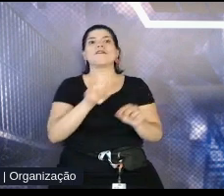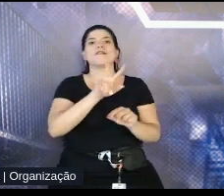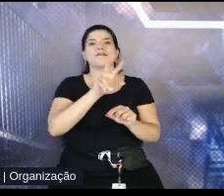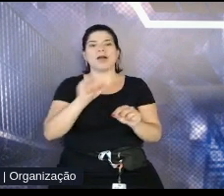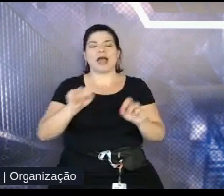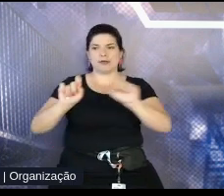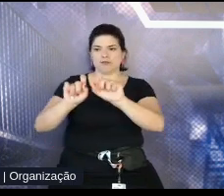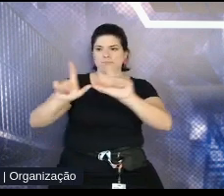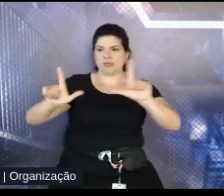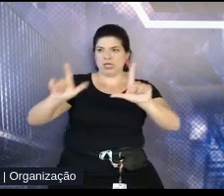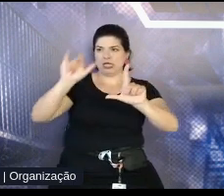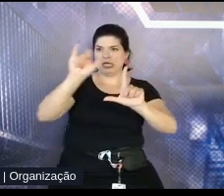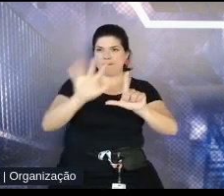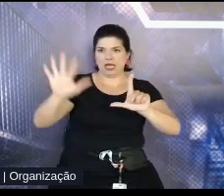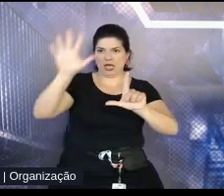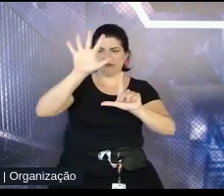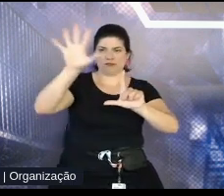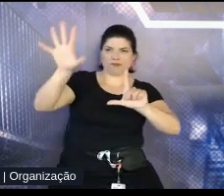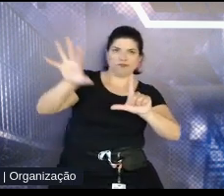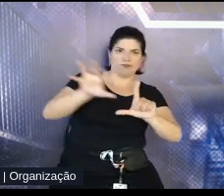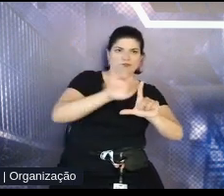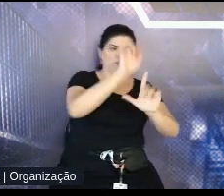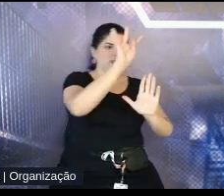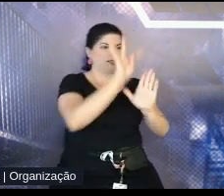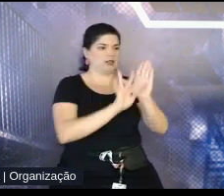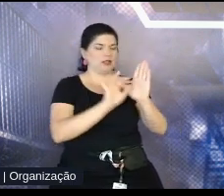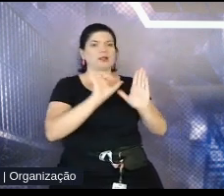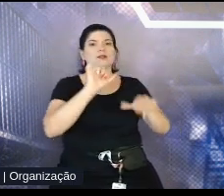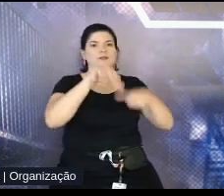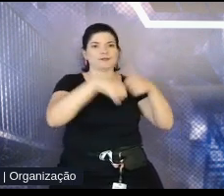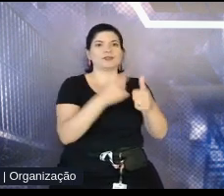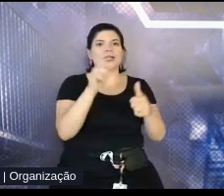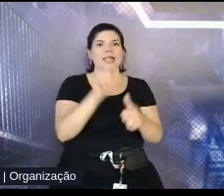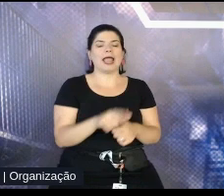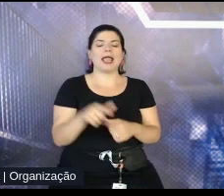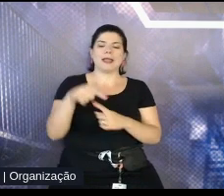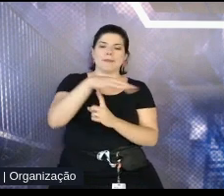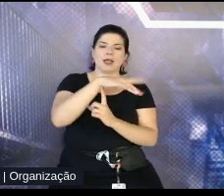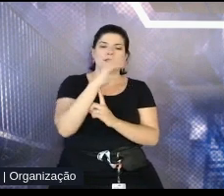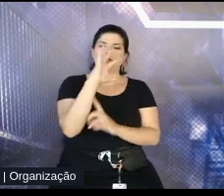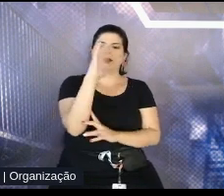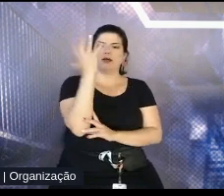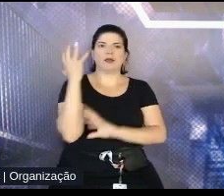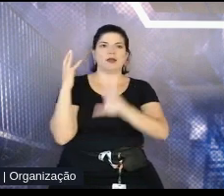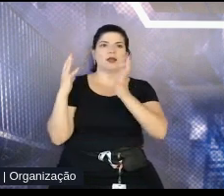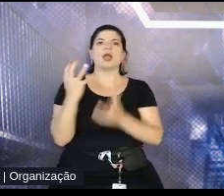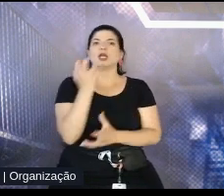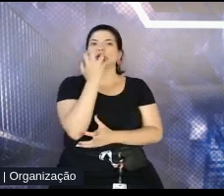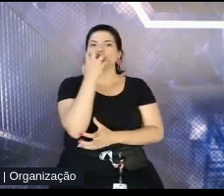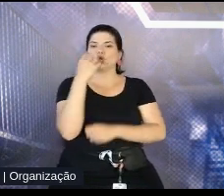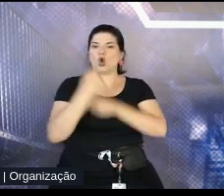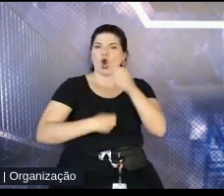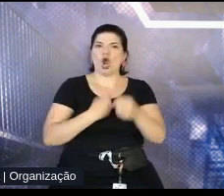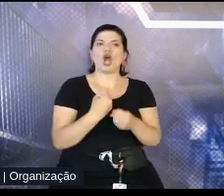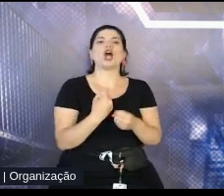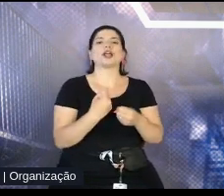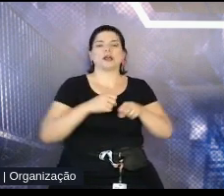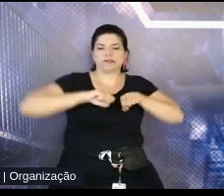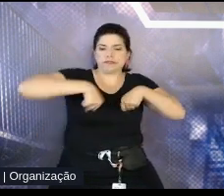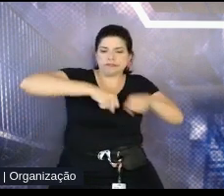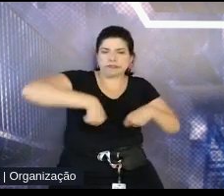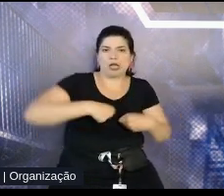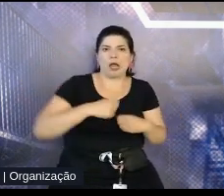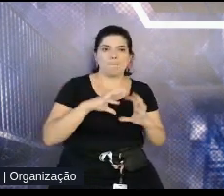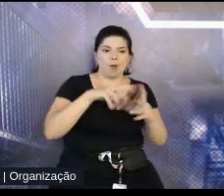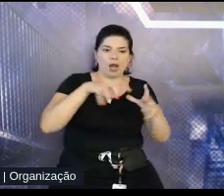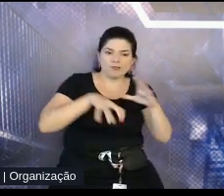essa descrição. Isso é uma imagem de um parque com árvores e um cachorro correndo atrás de uma bola. Então, para quem não é